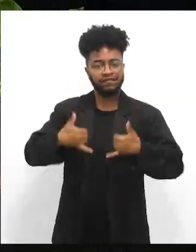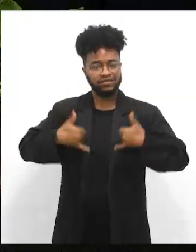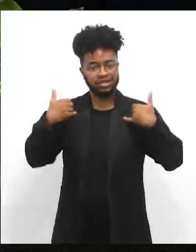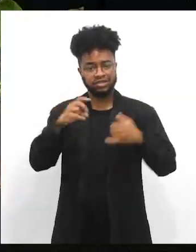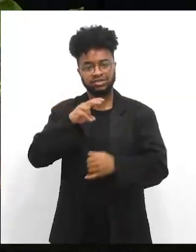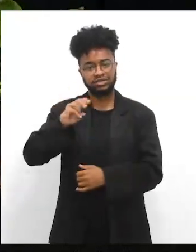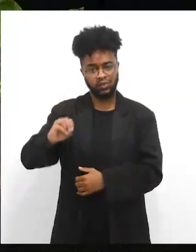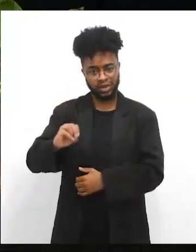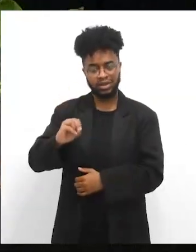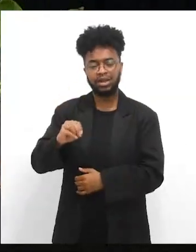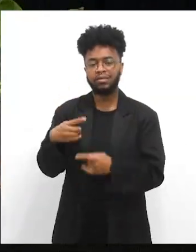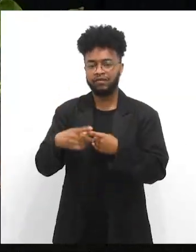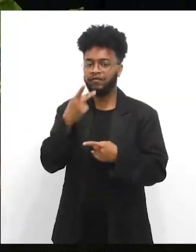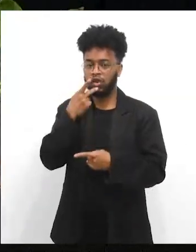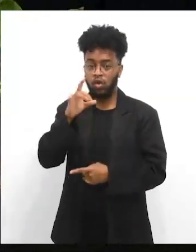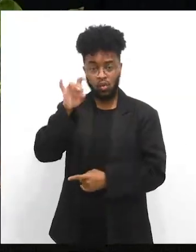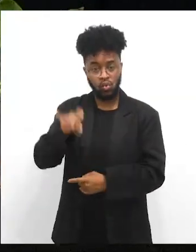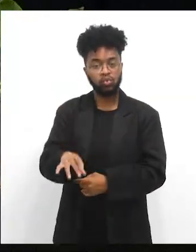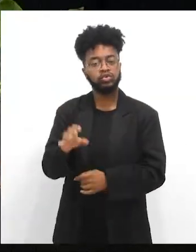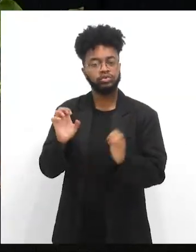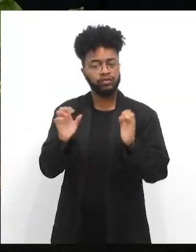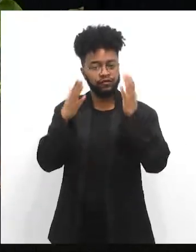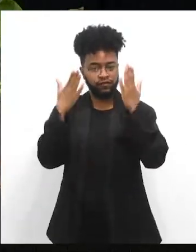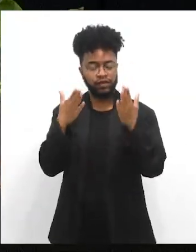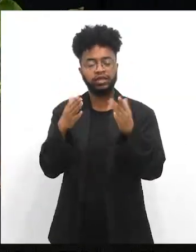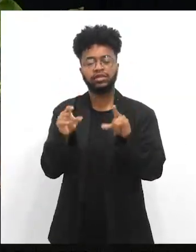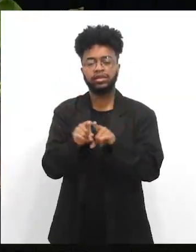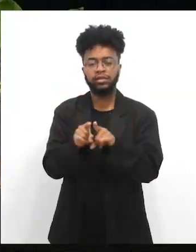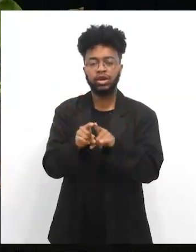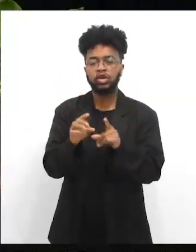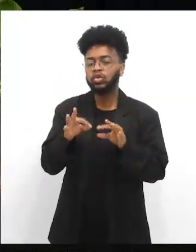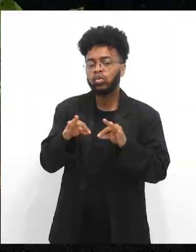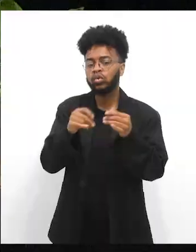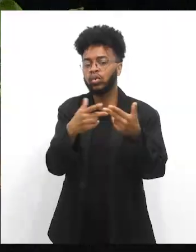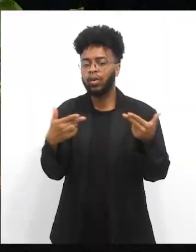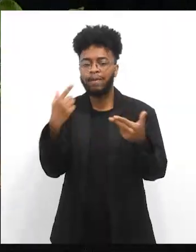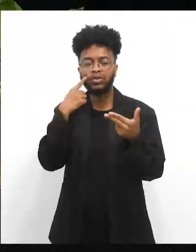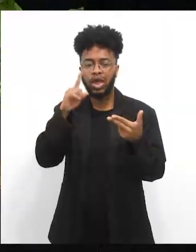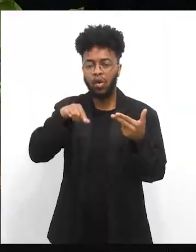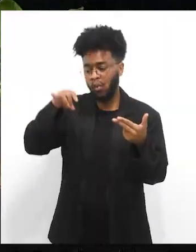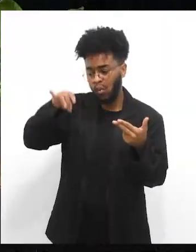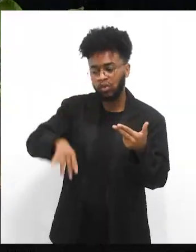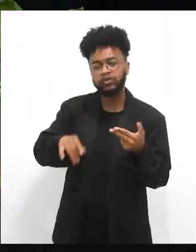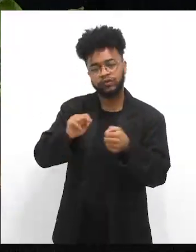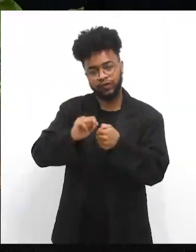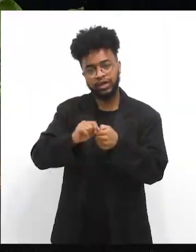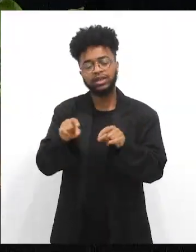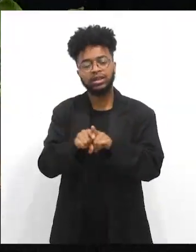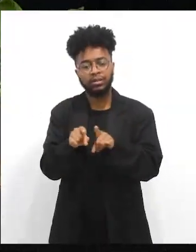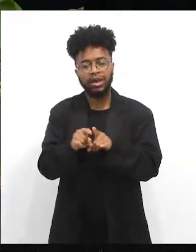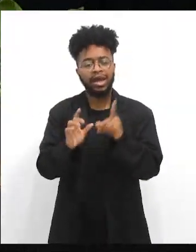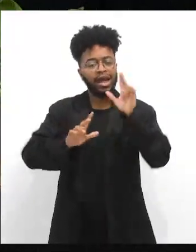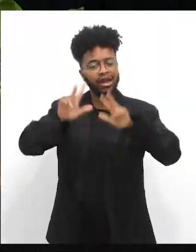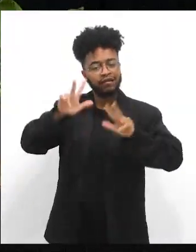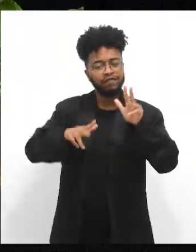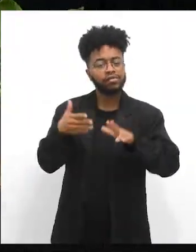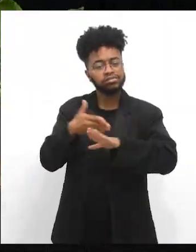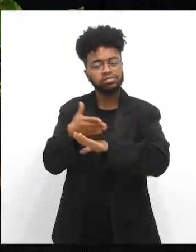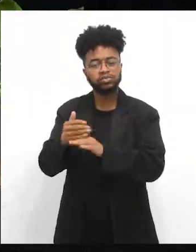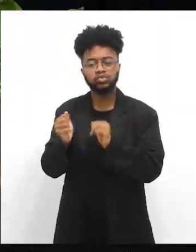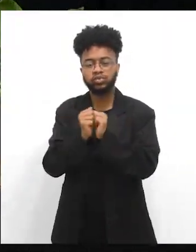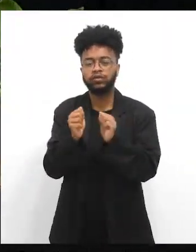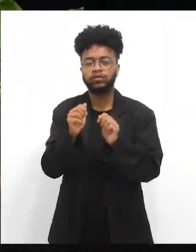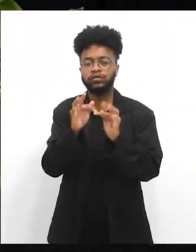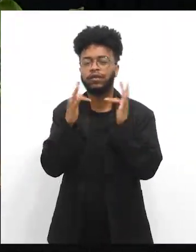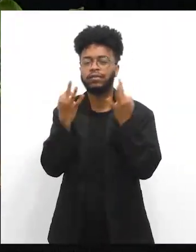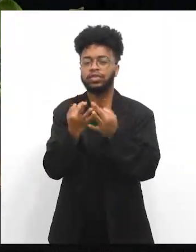a festa de 50 anos, que ela disse que seria a última, tudo que ela achou que seria o último ela fez. Carnaval foi para o camarote da